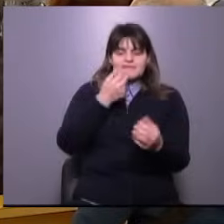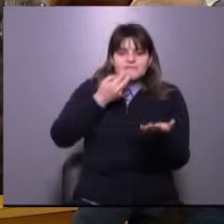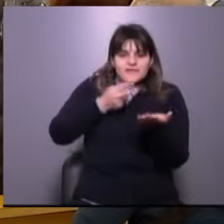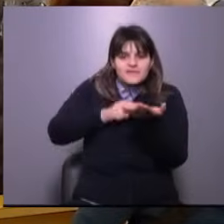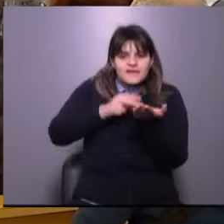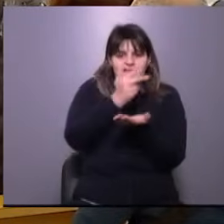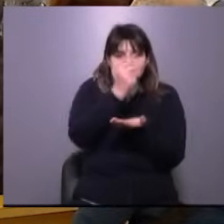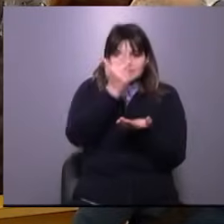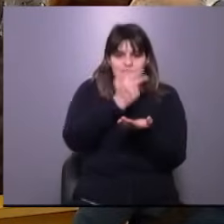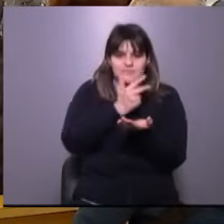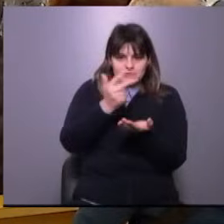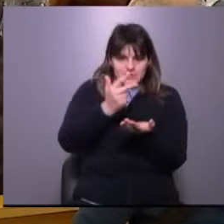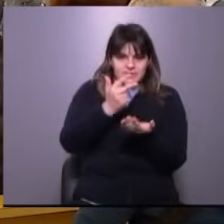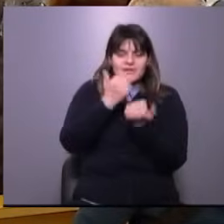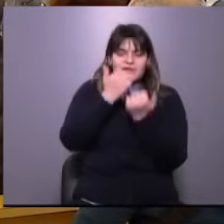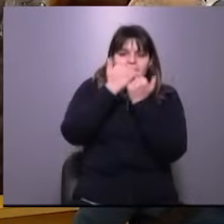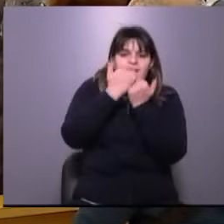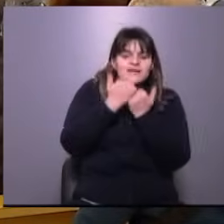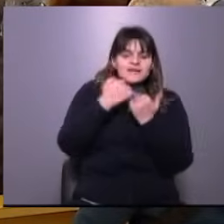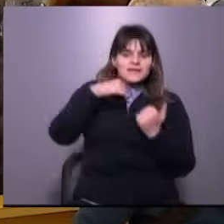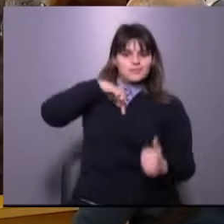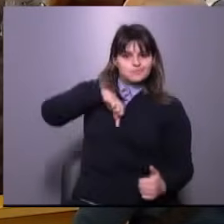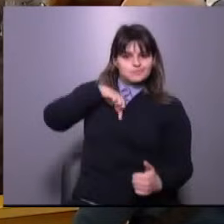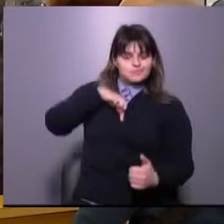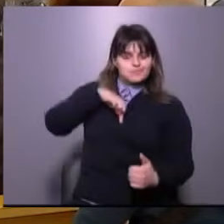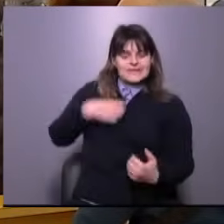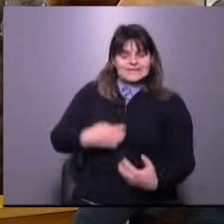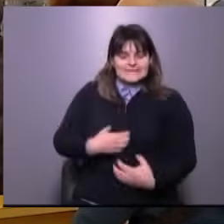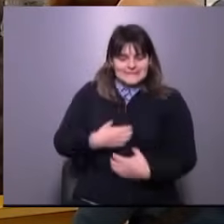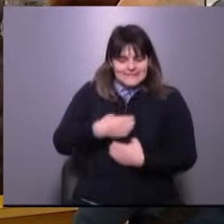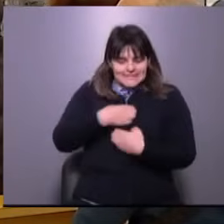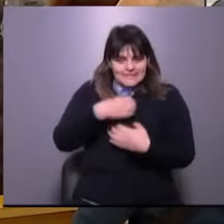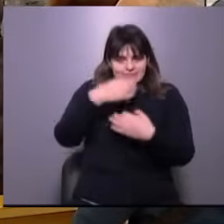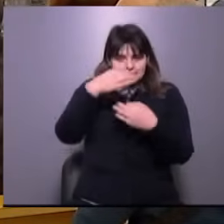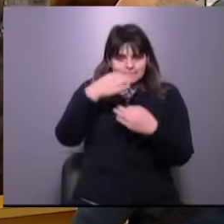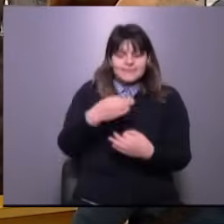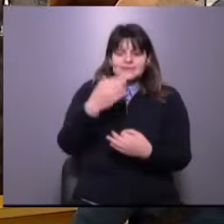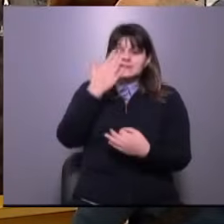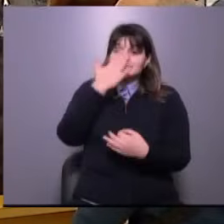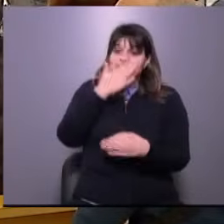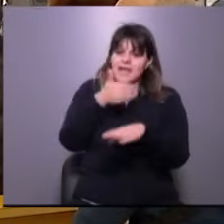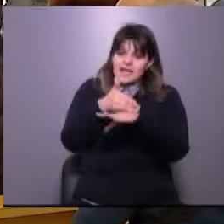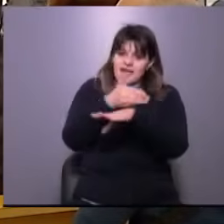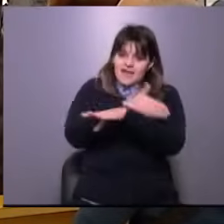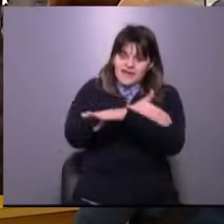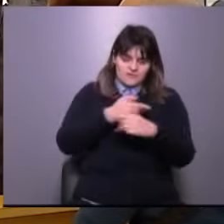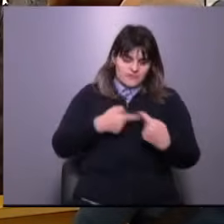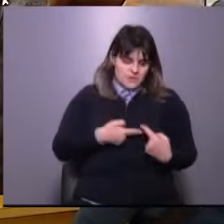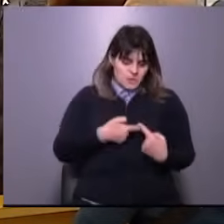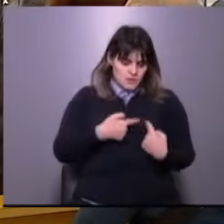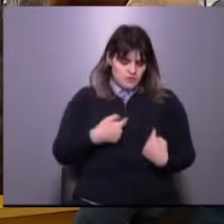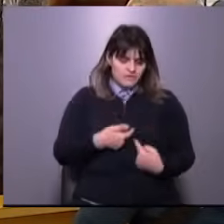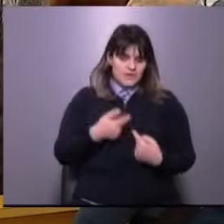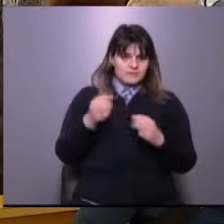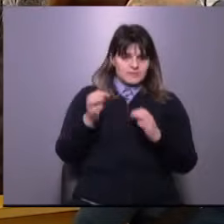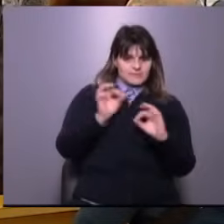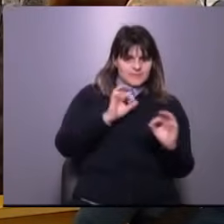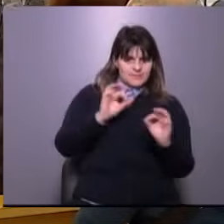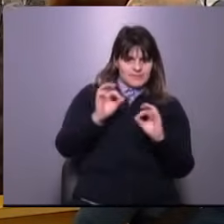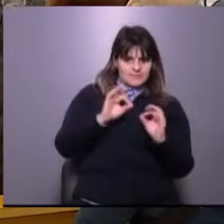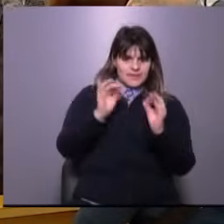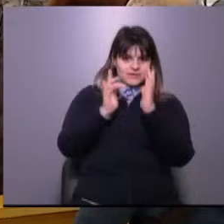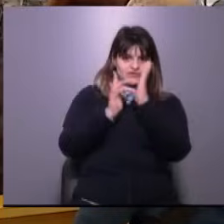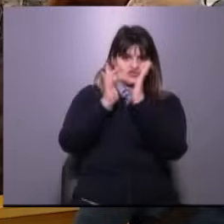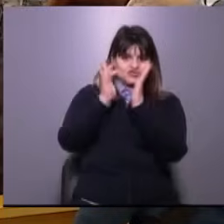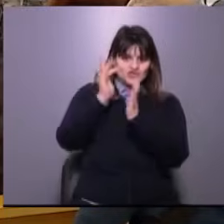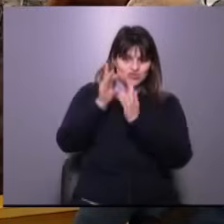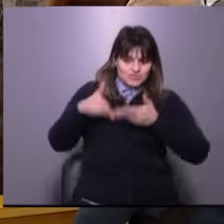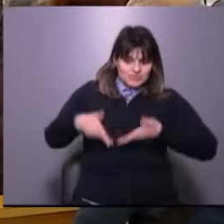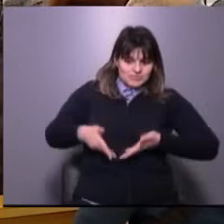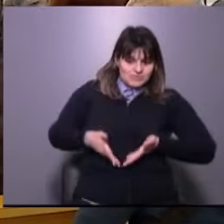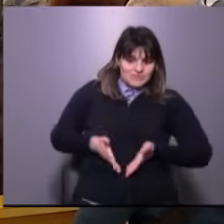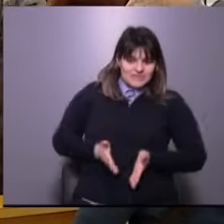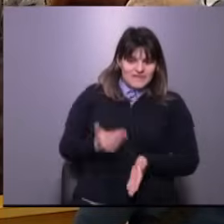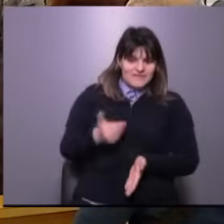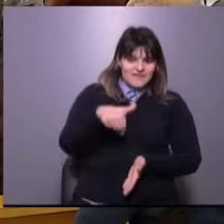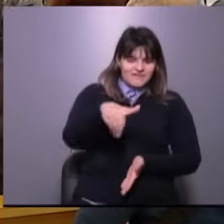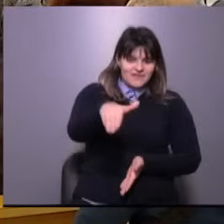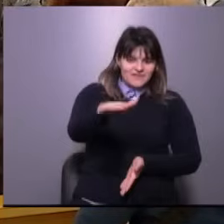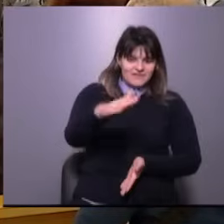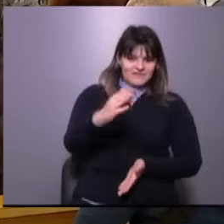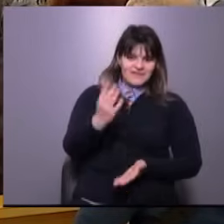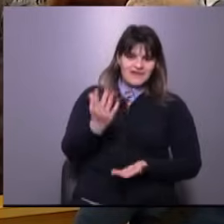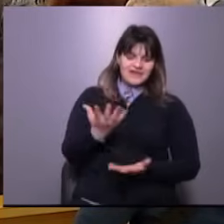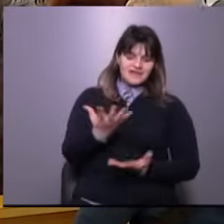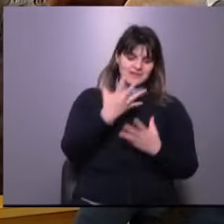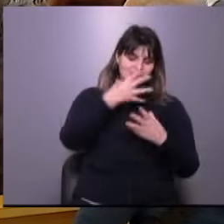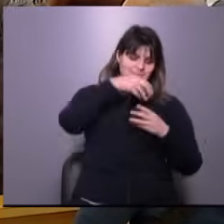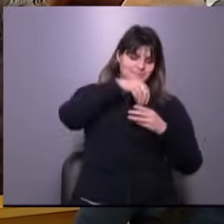só podemos viver esta alegria na medida em que prepararmos o coração para acolher este Jesus que